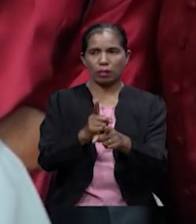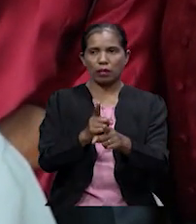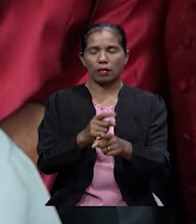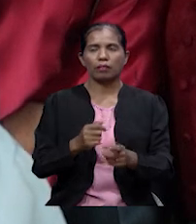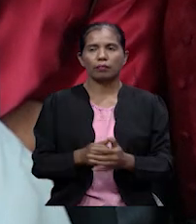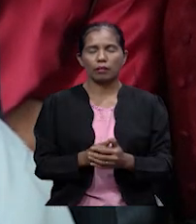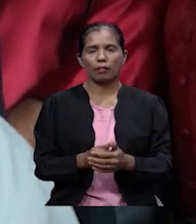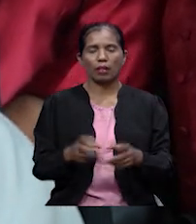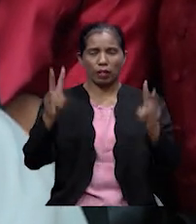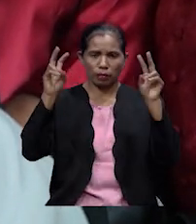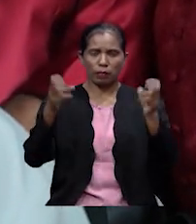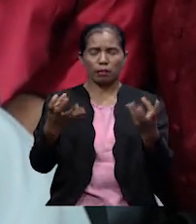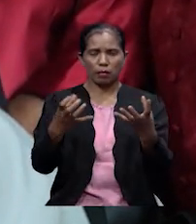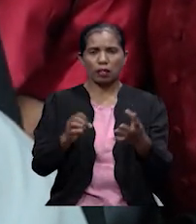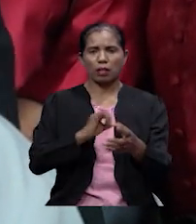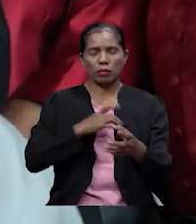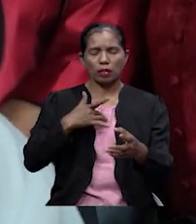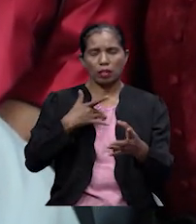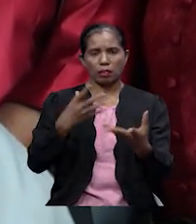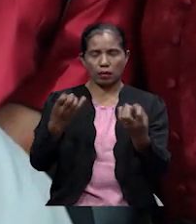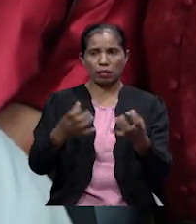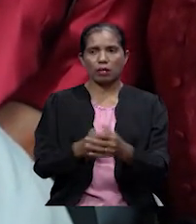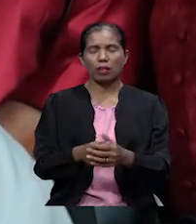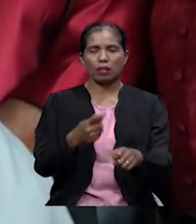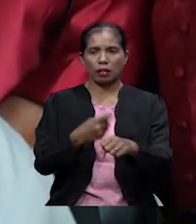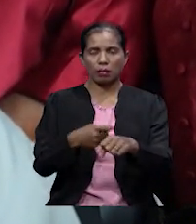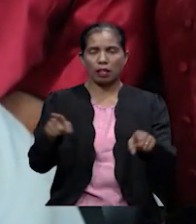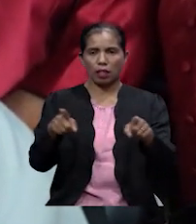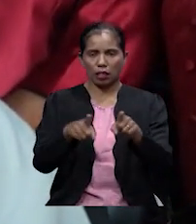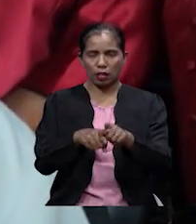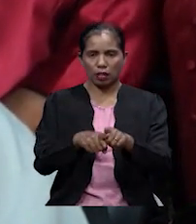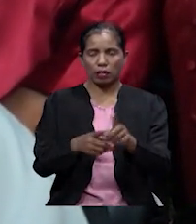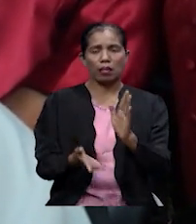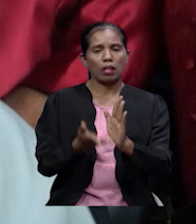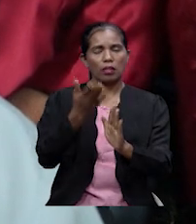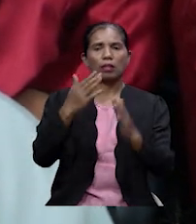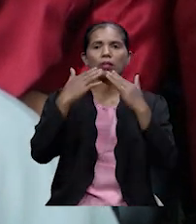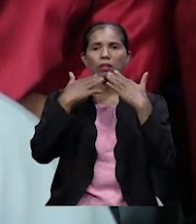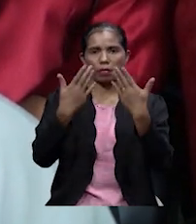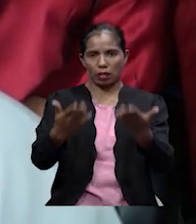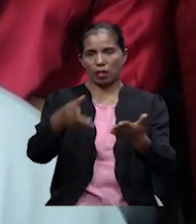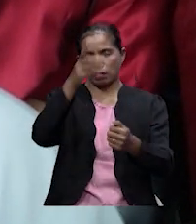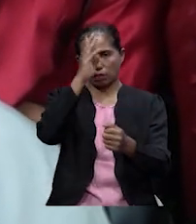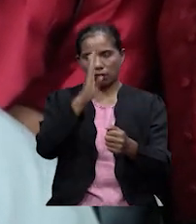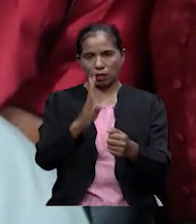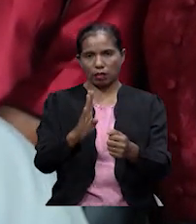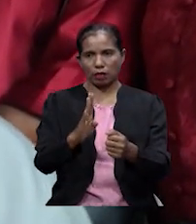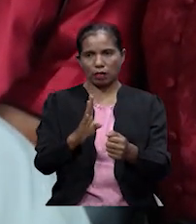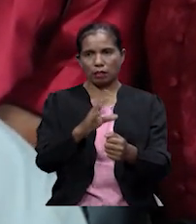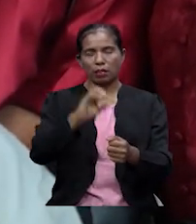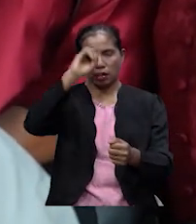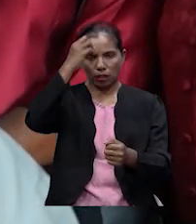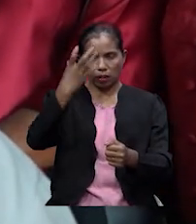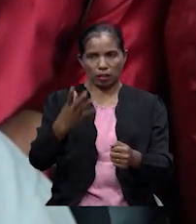buat lupu kira lara mai be hane so wau deo melia kata momentu na se momentu datu asli otina to agradece ba maroma ba grasa